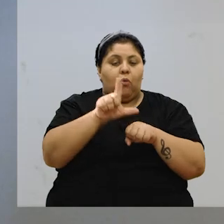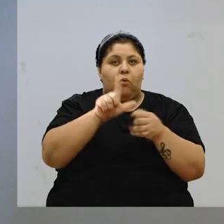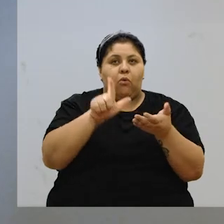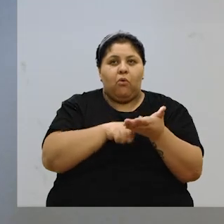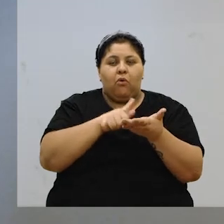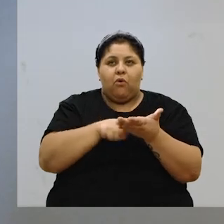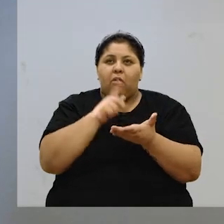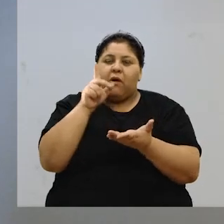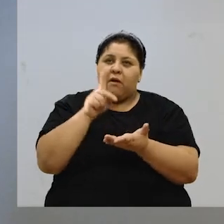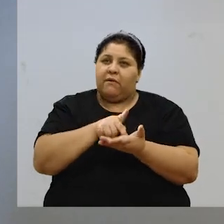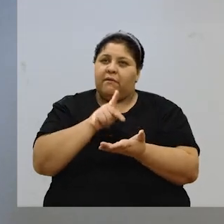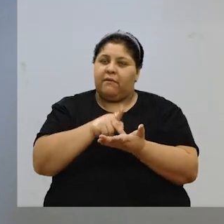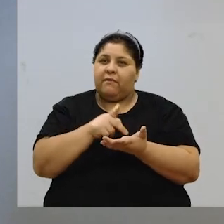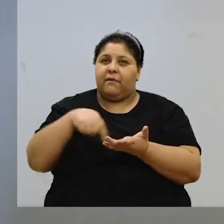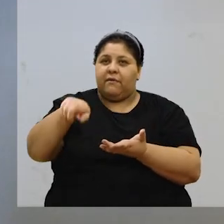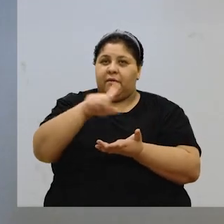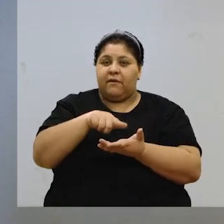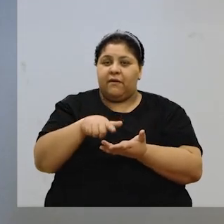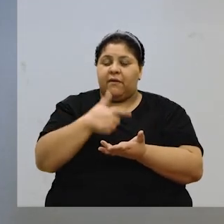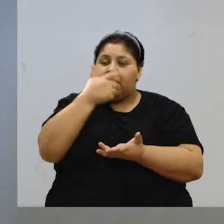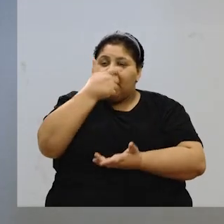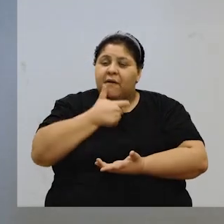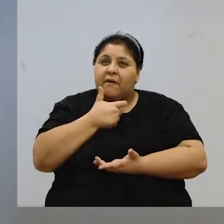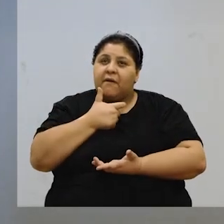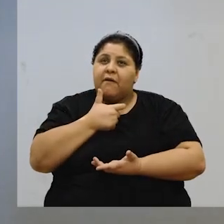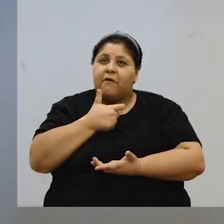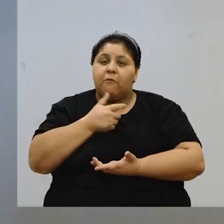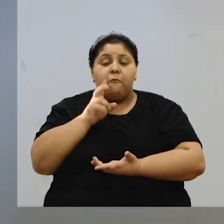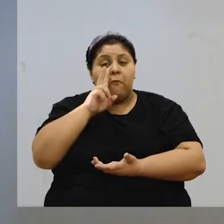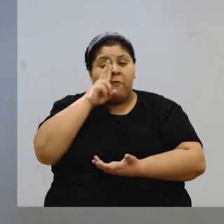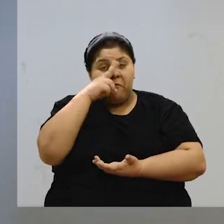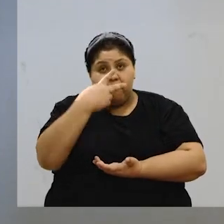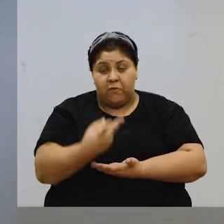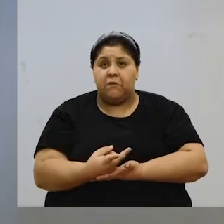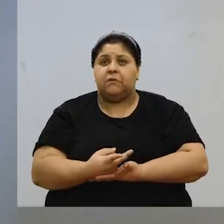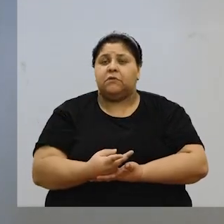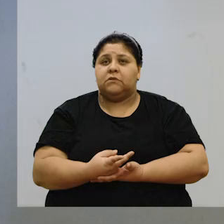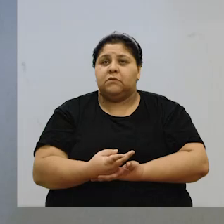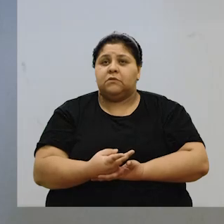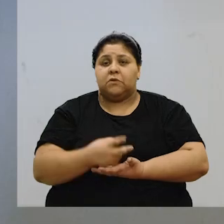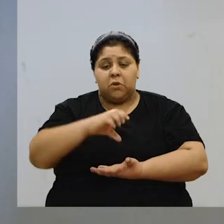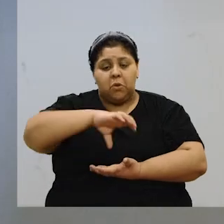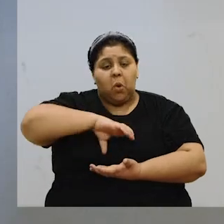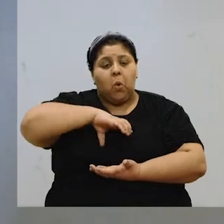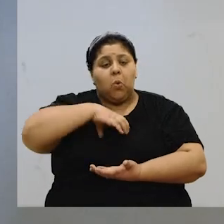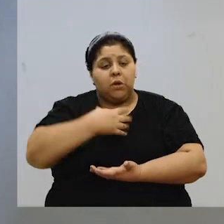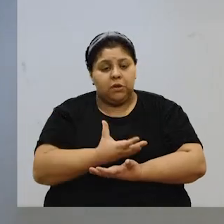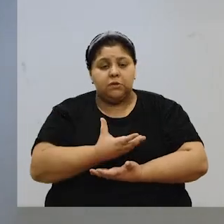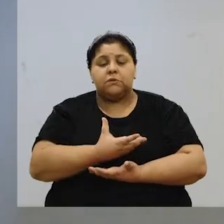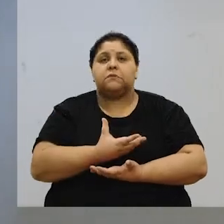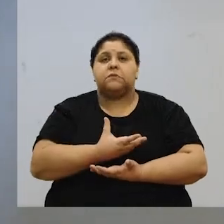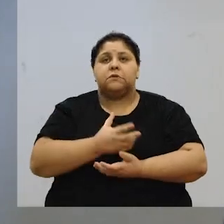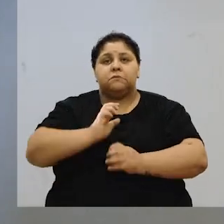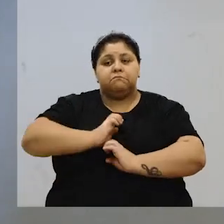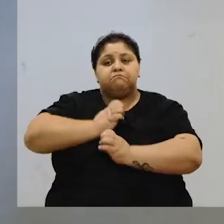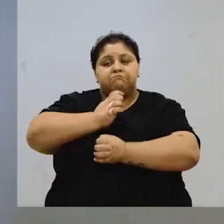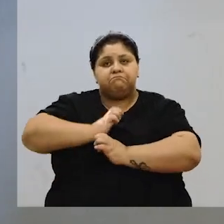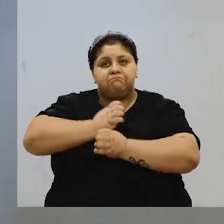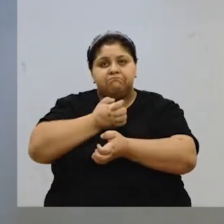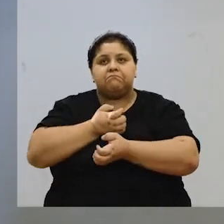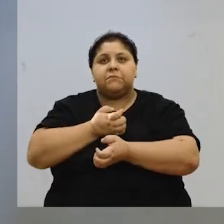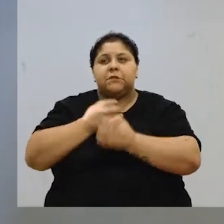Como livraria, aqui, na verdade, a gente considera um pouco resistentes, né? E corajosos,